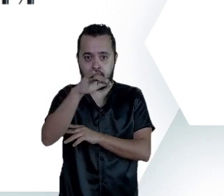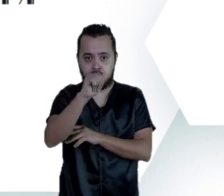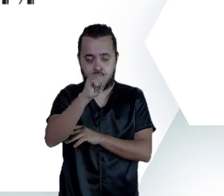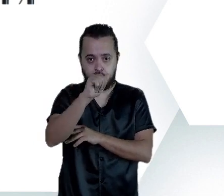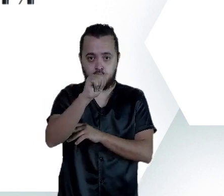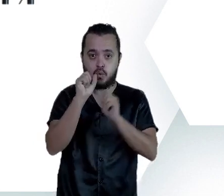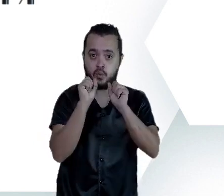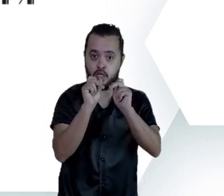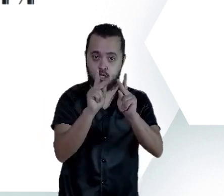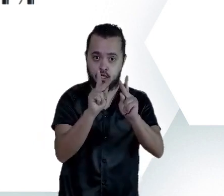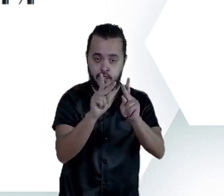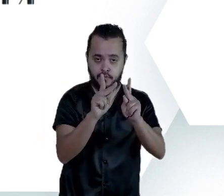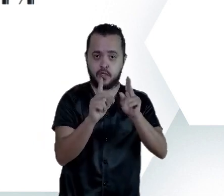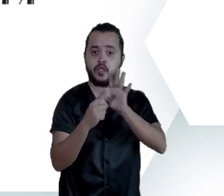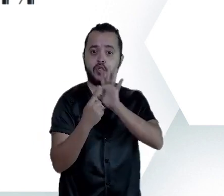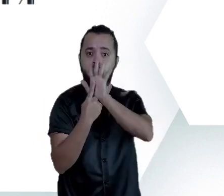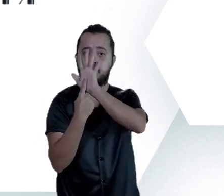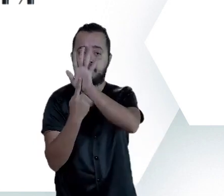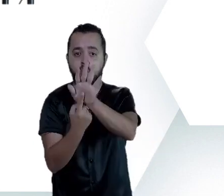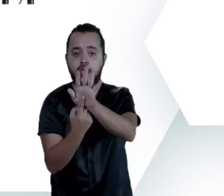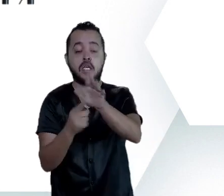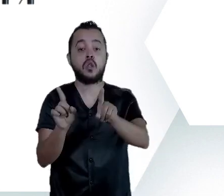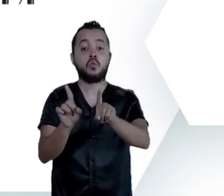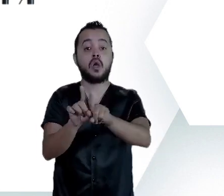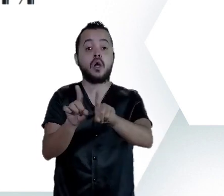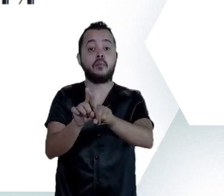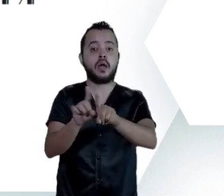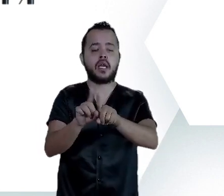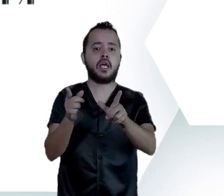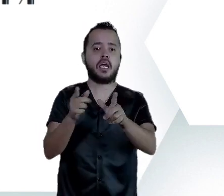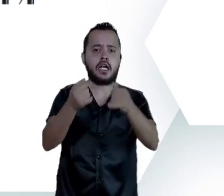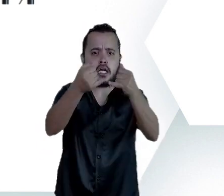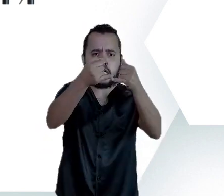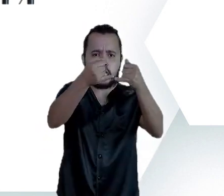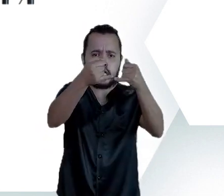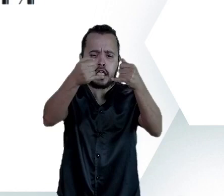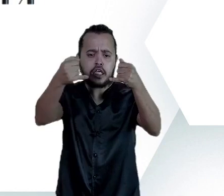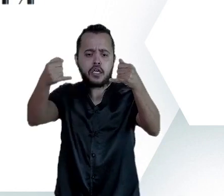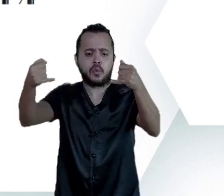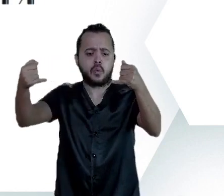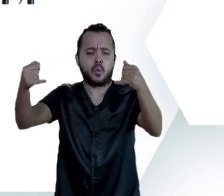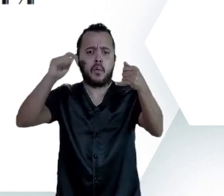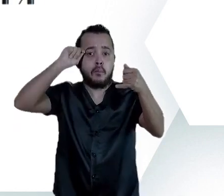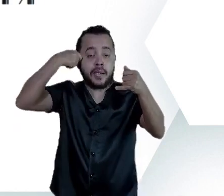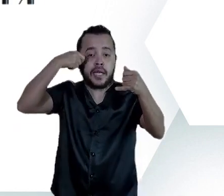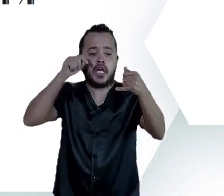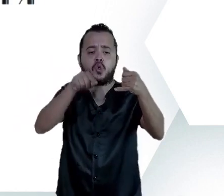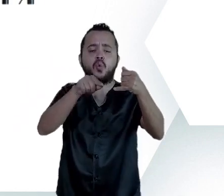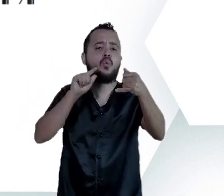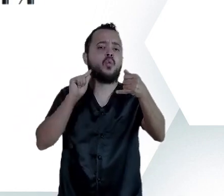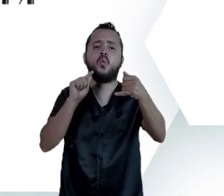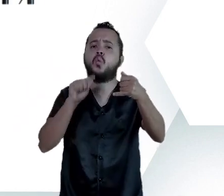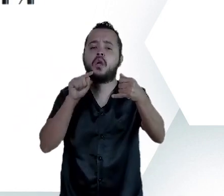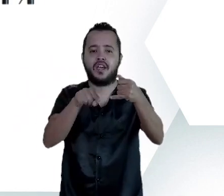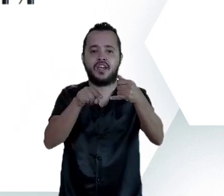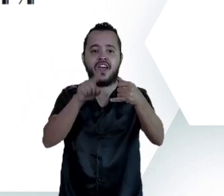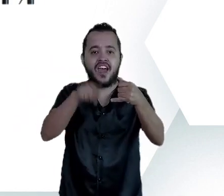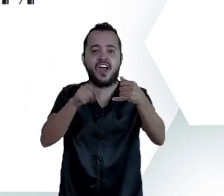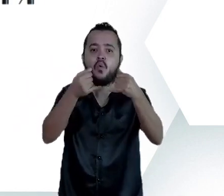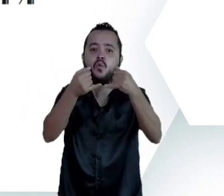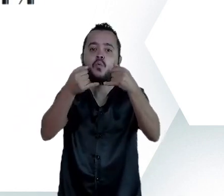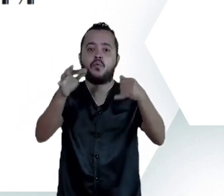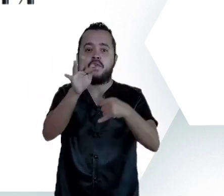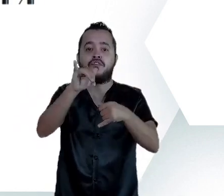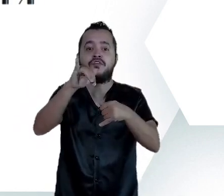carga, ok? Representado por essa linha daqui preta, é o nosso